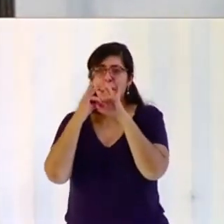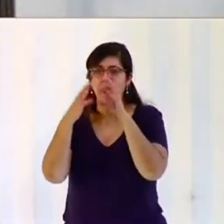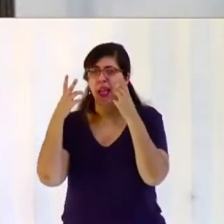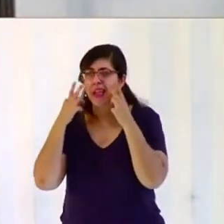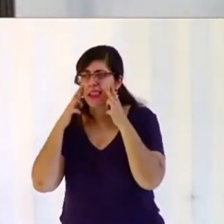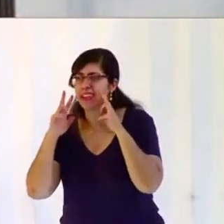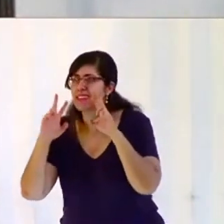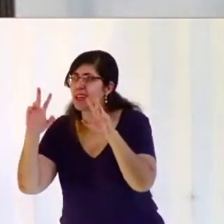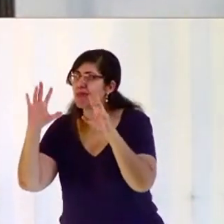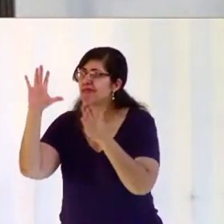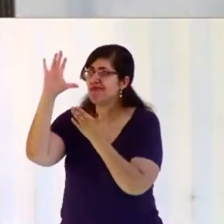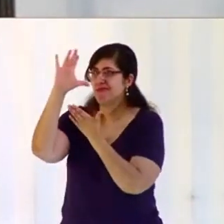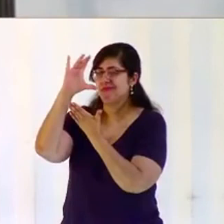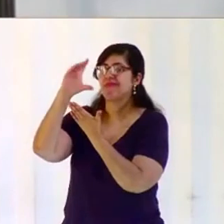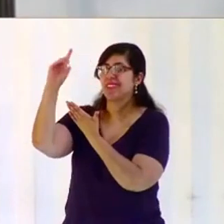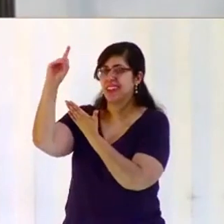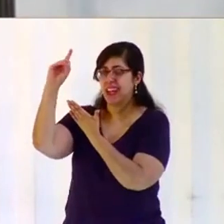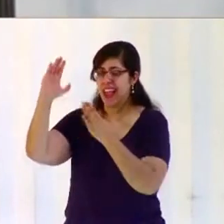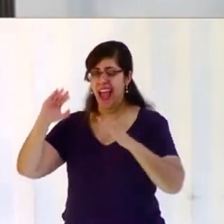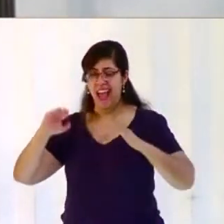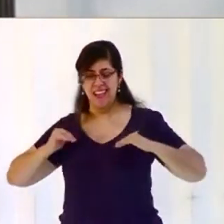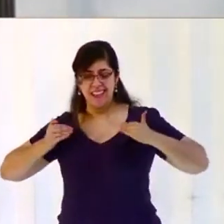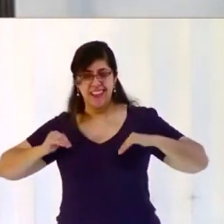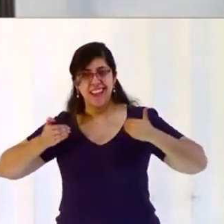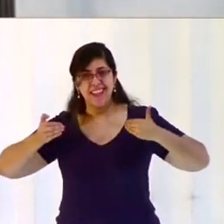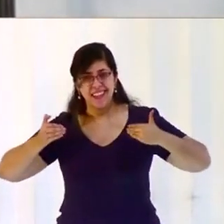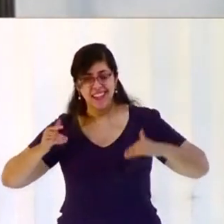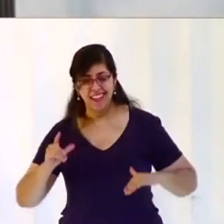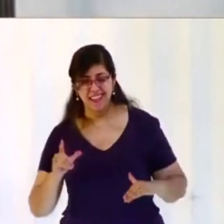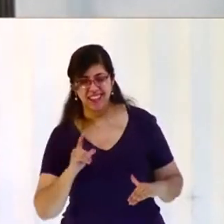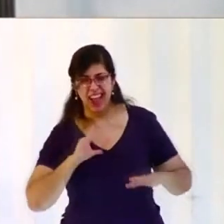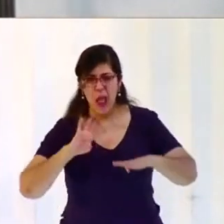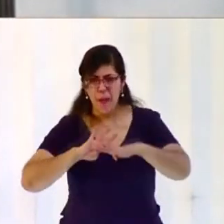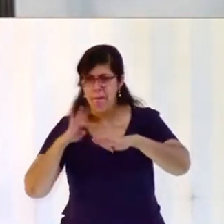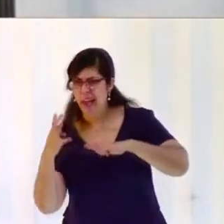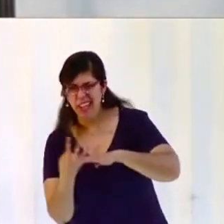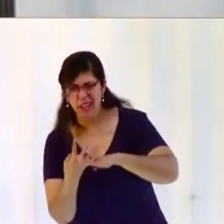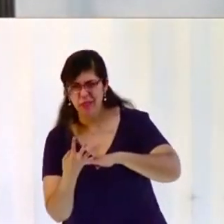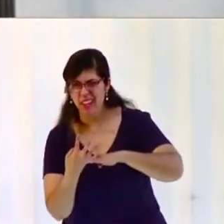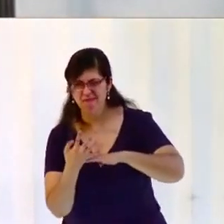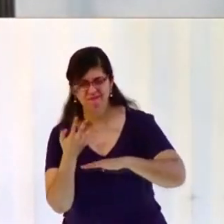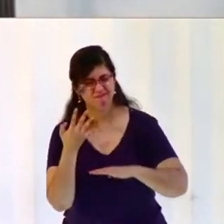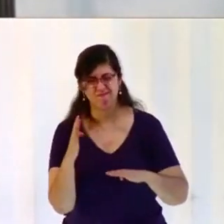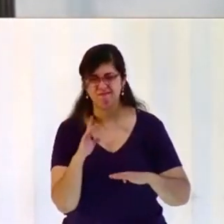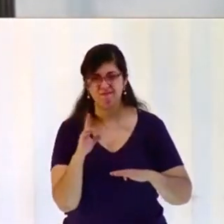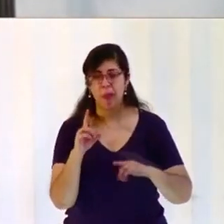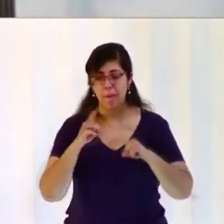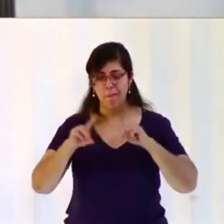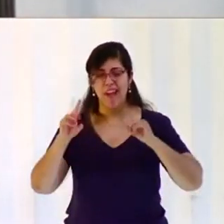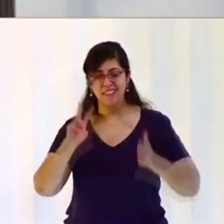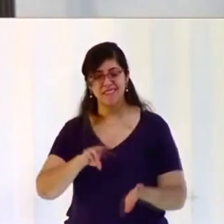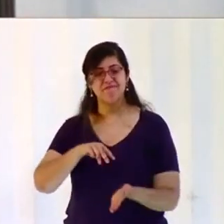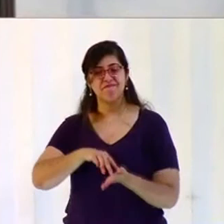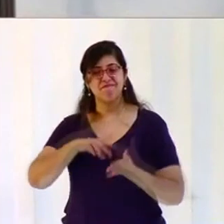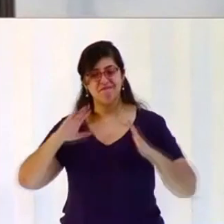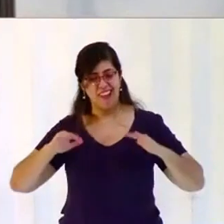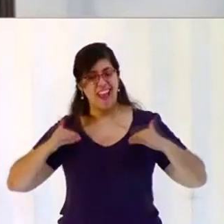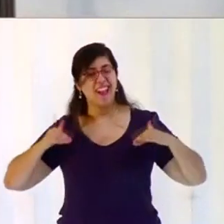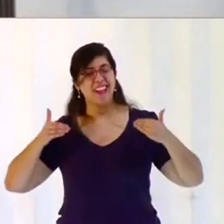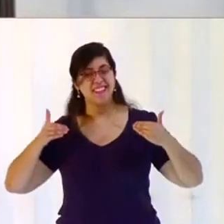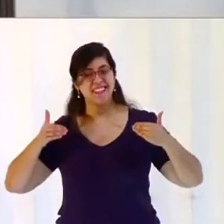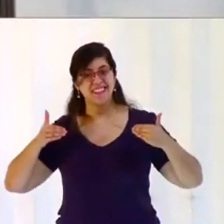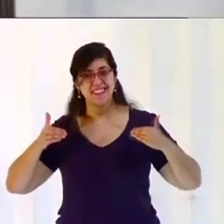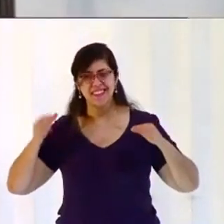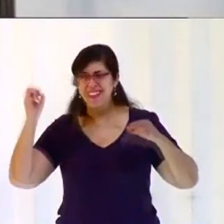essa alegria nas horas de tristeza, nas horas de pandemia, ela é uma grande pregação. Que o Senhor lhe dê a graça de